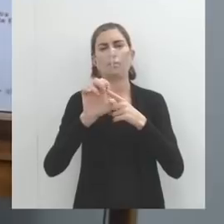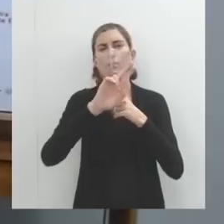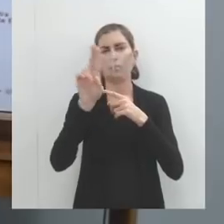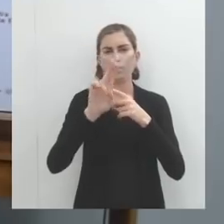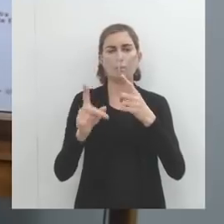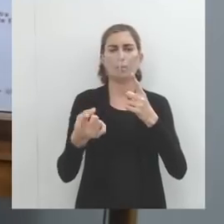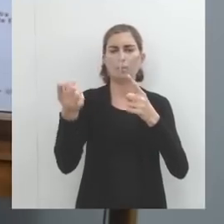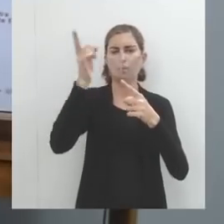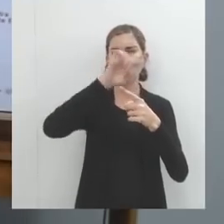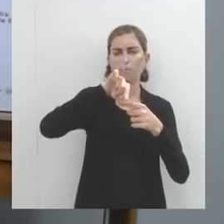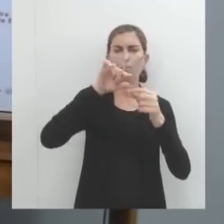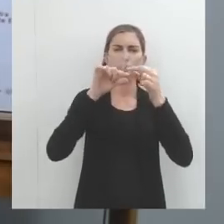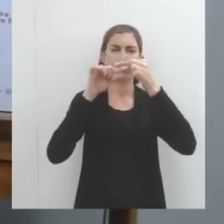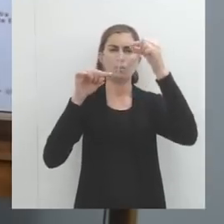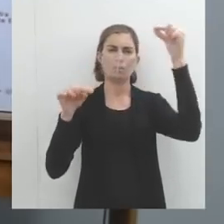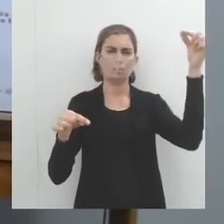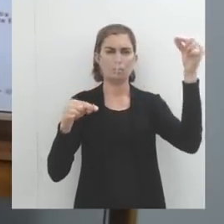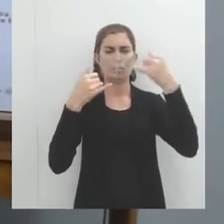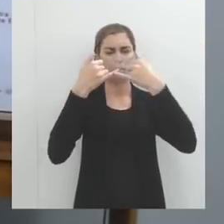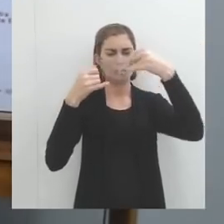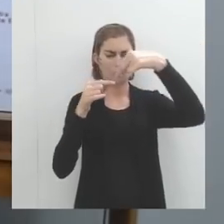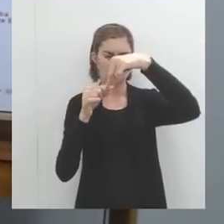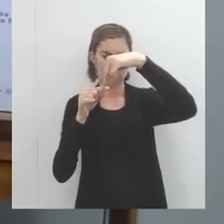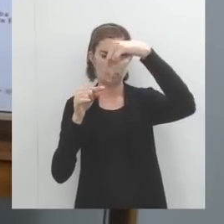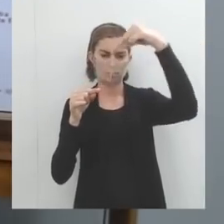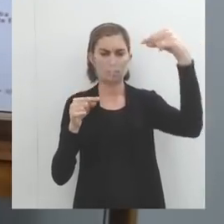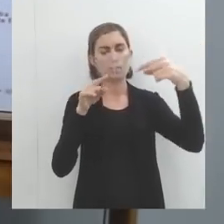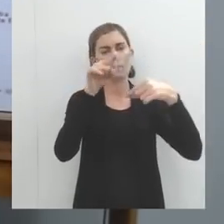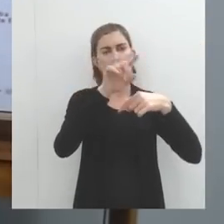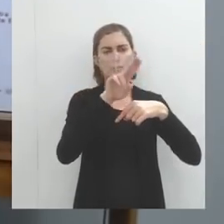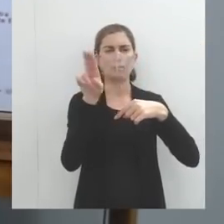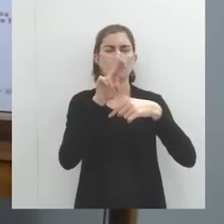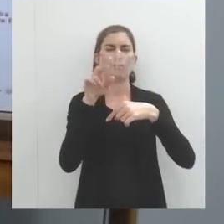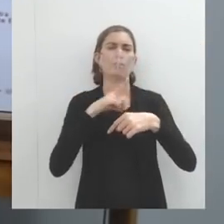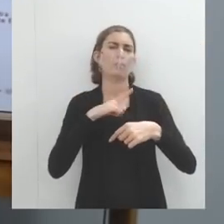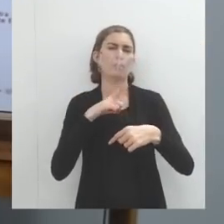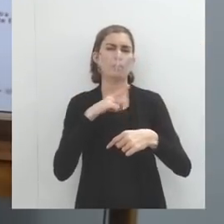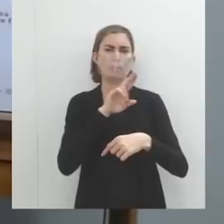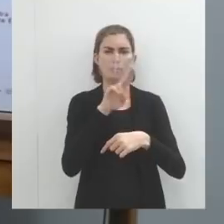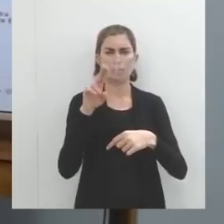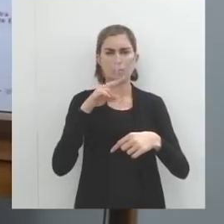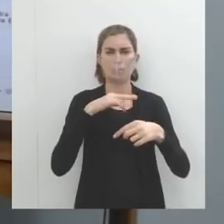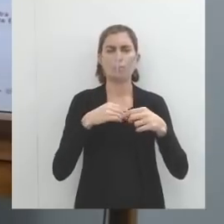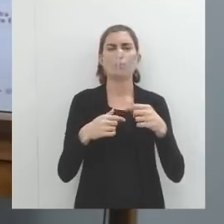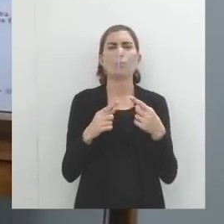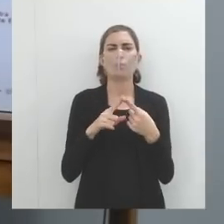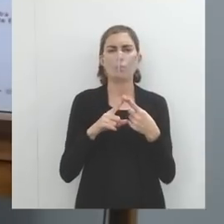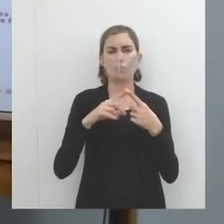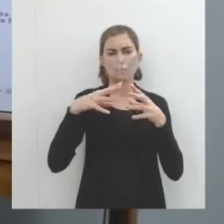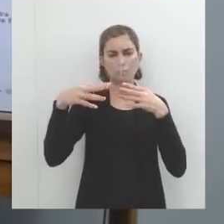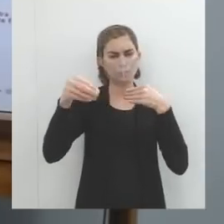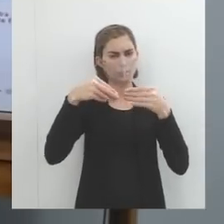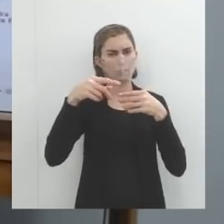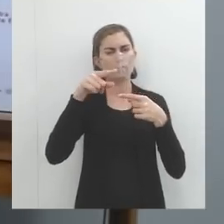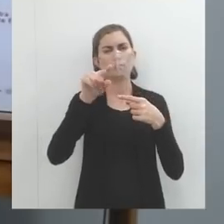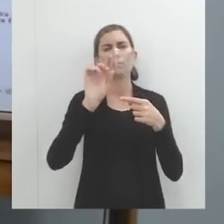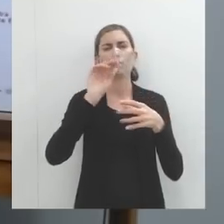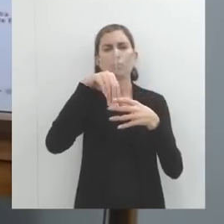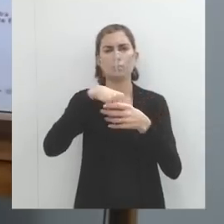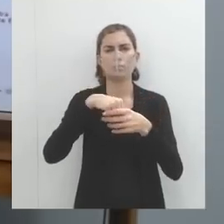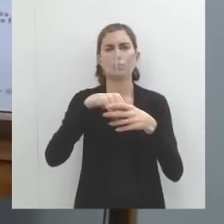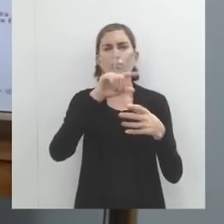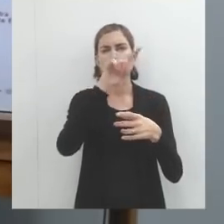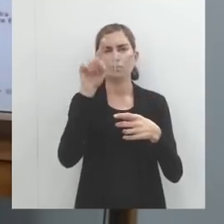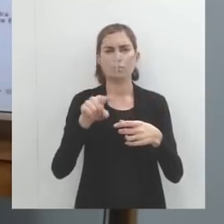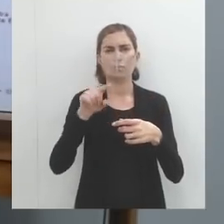glande. E, anatomicamente falando, você vai ter o danado do corpo esponjoso do pênis e você vai ter o